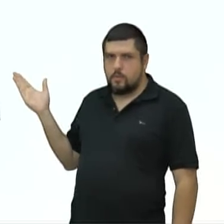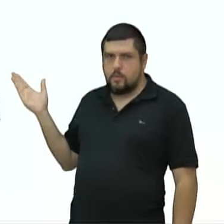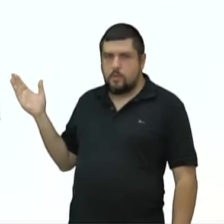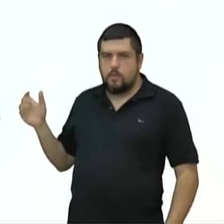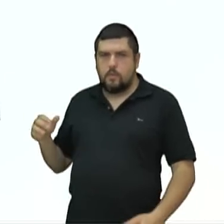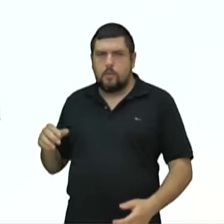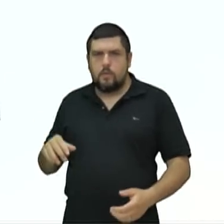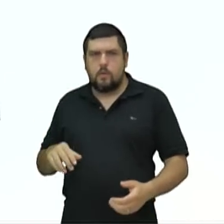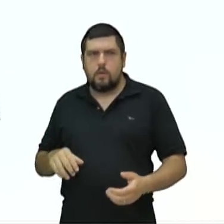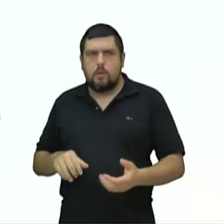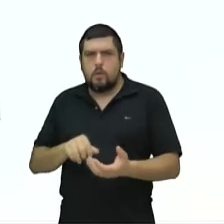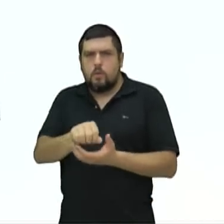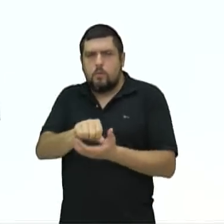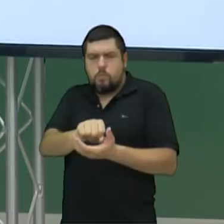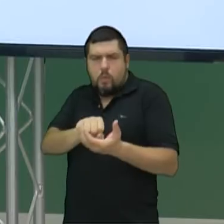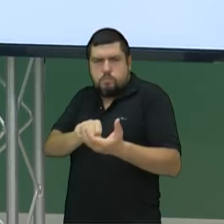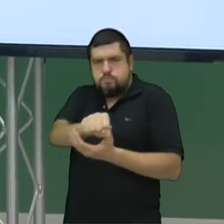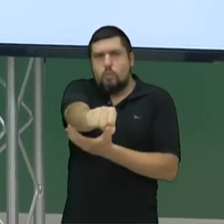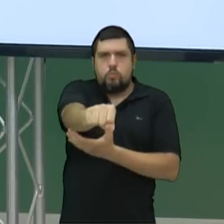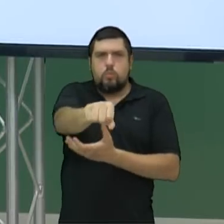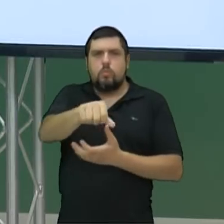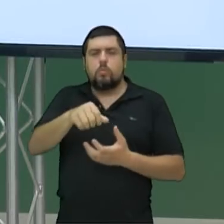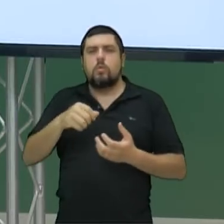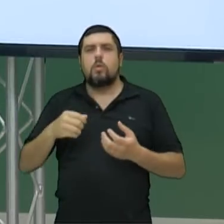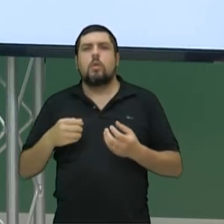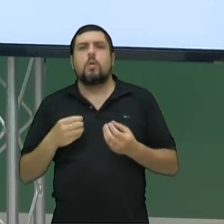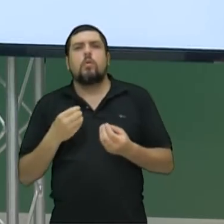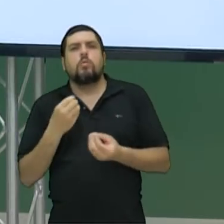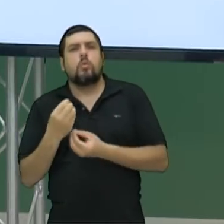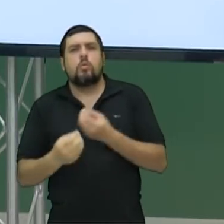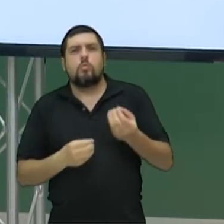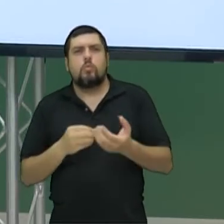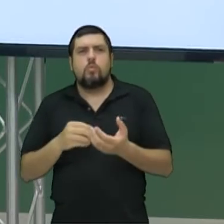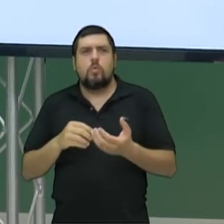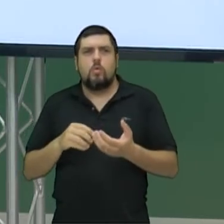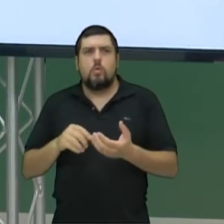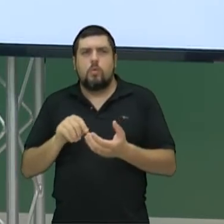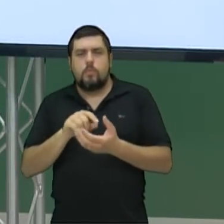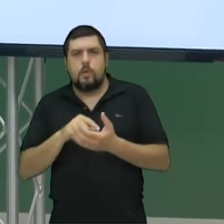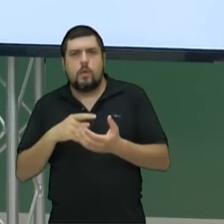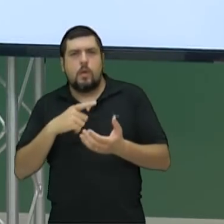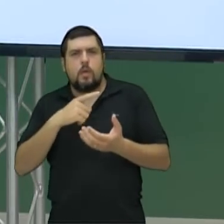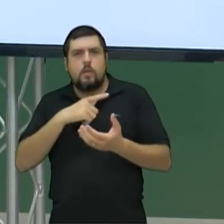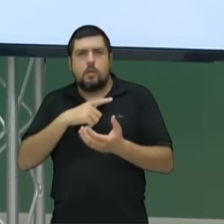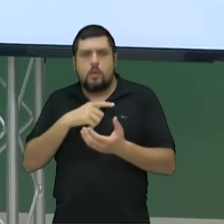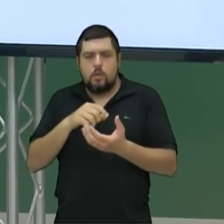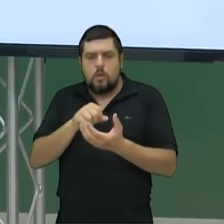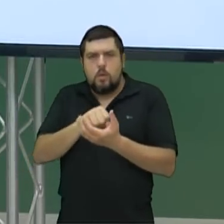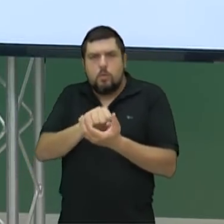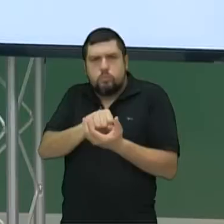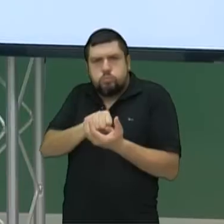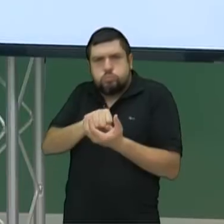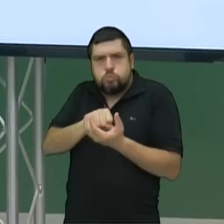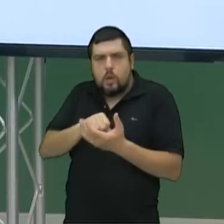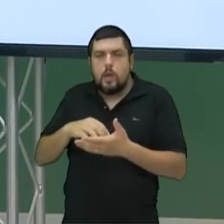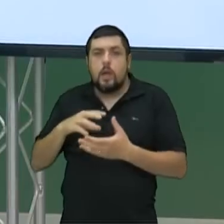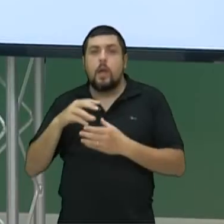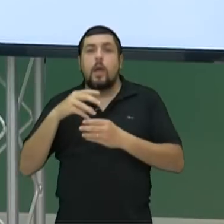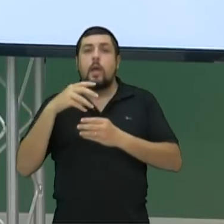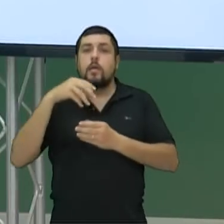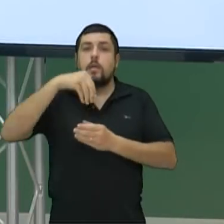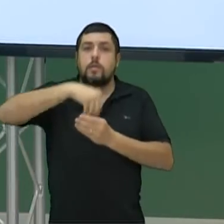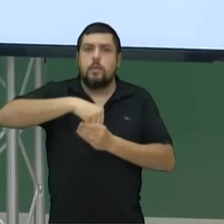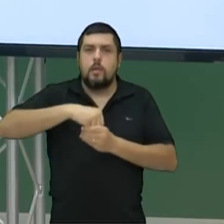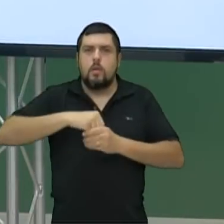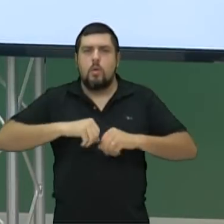corpo A, corpo B. Então, eu tenho, por exemplo, uma força envolvida, que seria, por exemplo, uma pressão, né, envolvida com